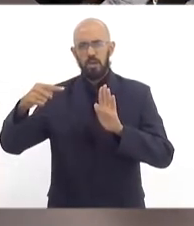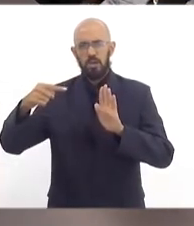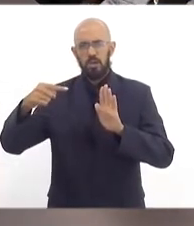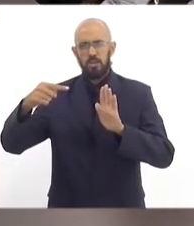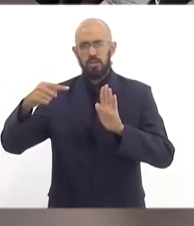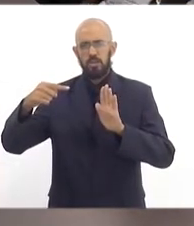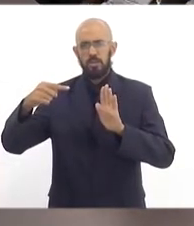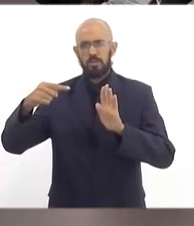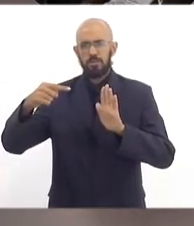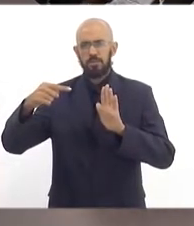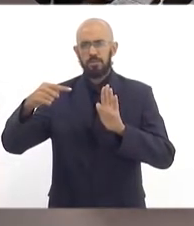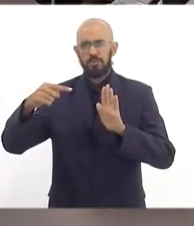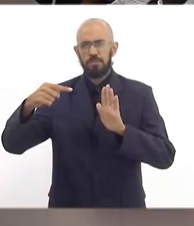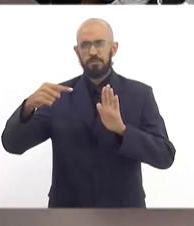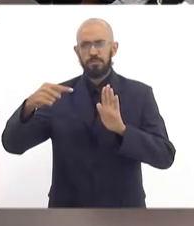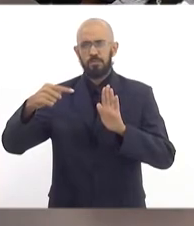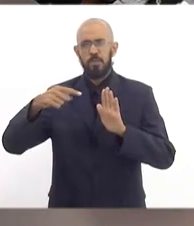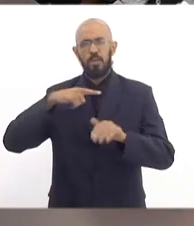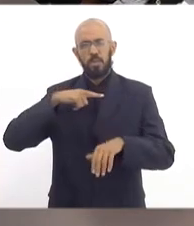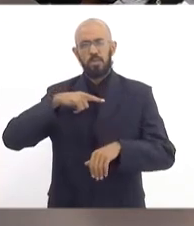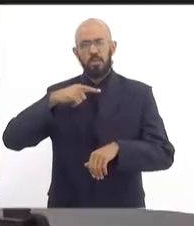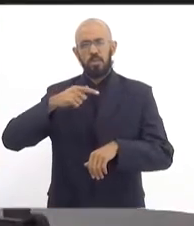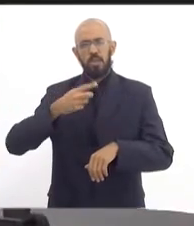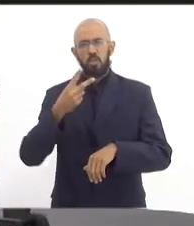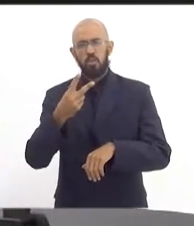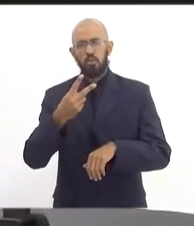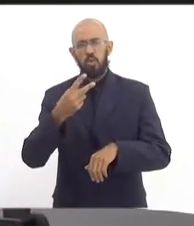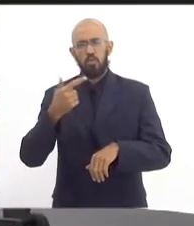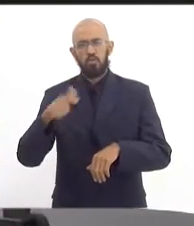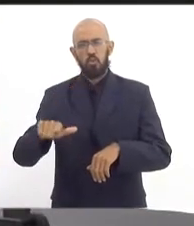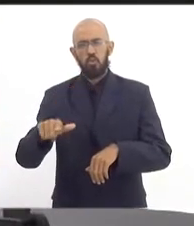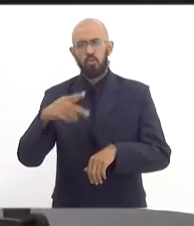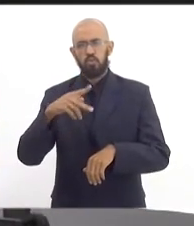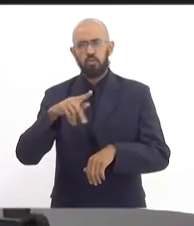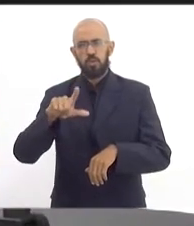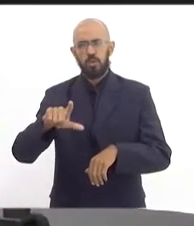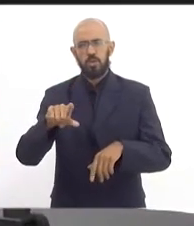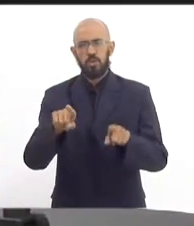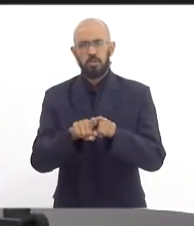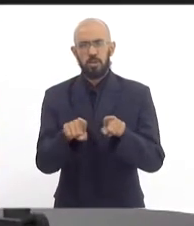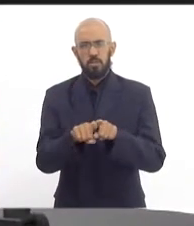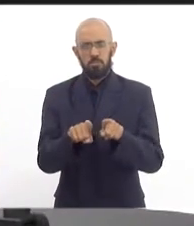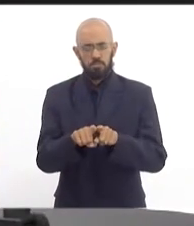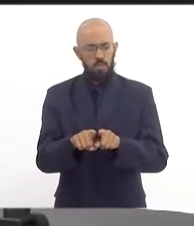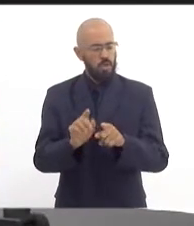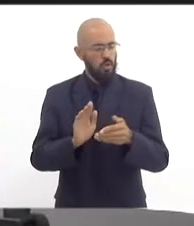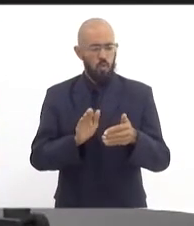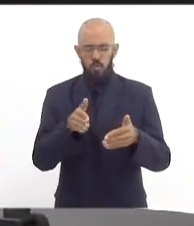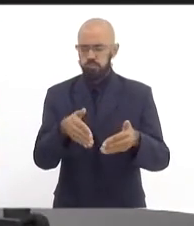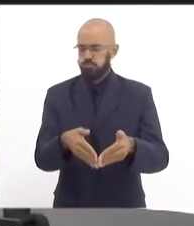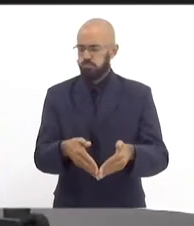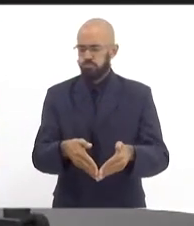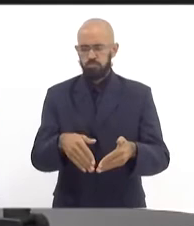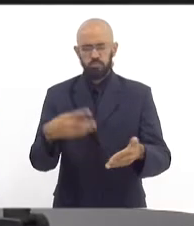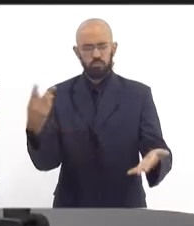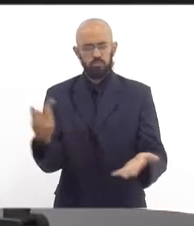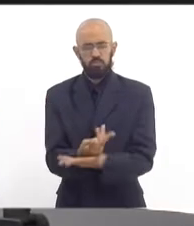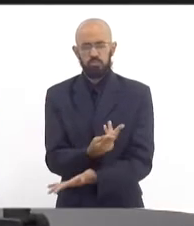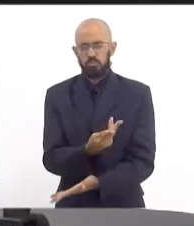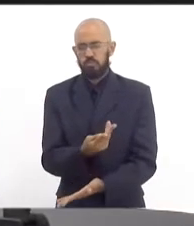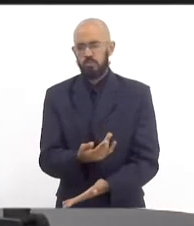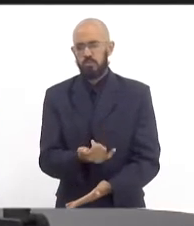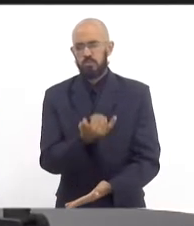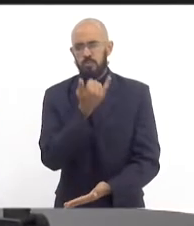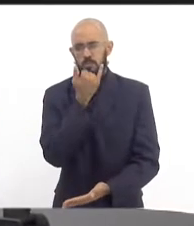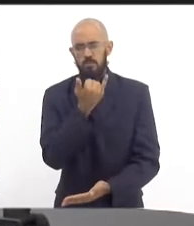Doutora Priscila também tem dois outros projetos na falta com o mesmo enfoque da calamidade um